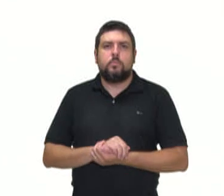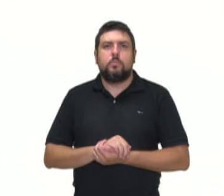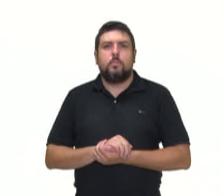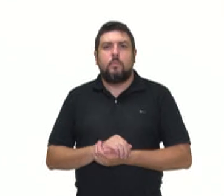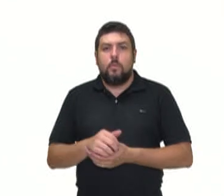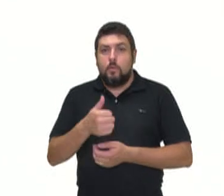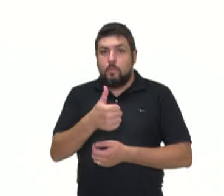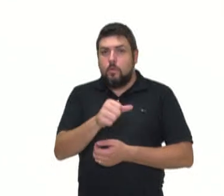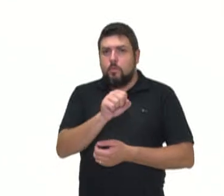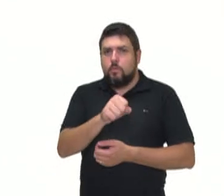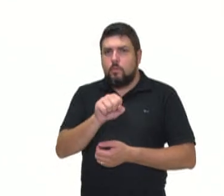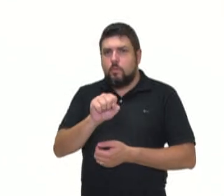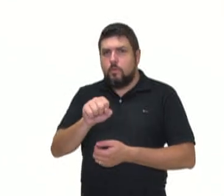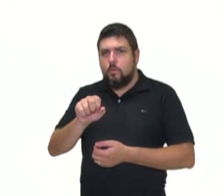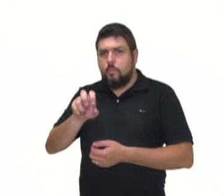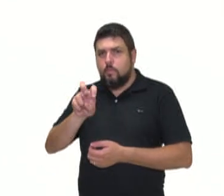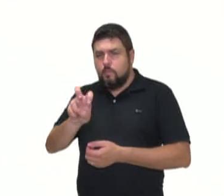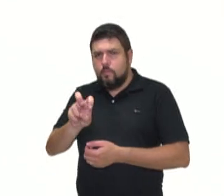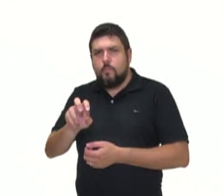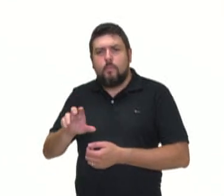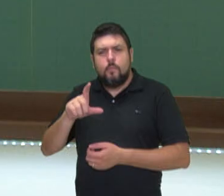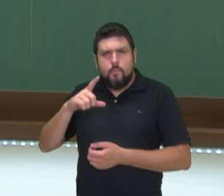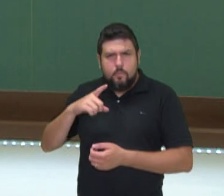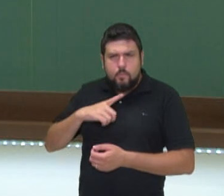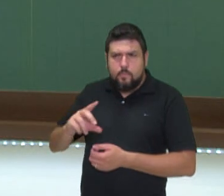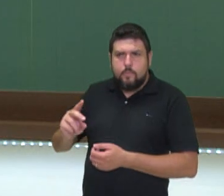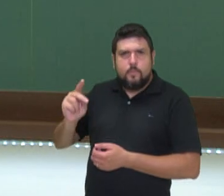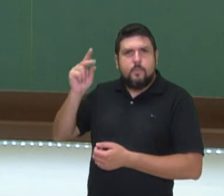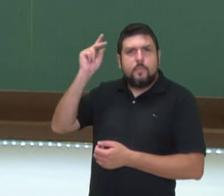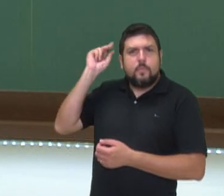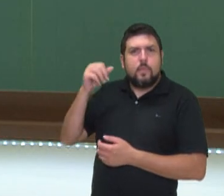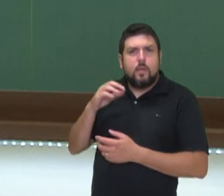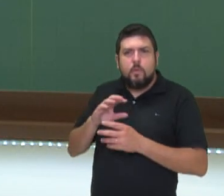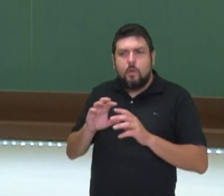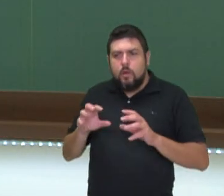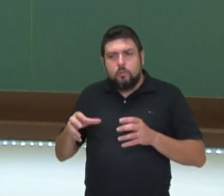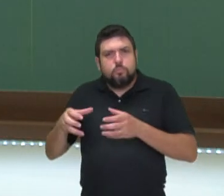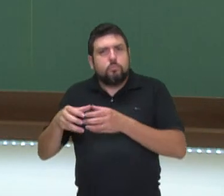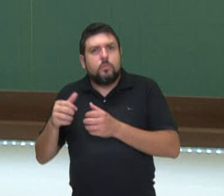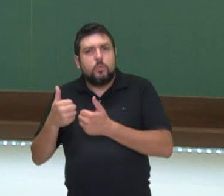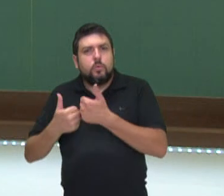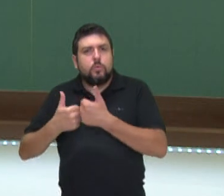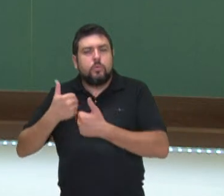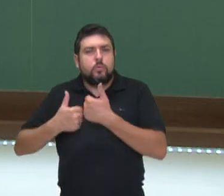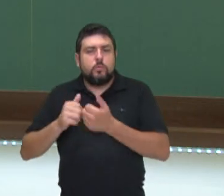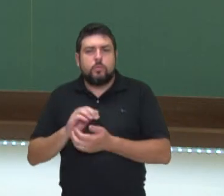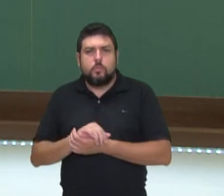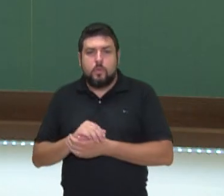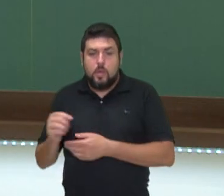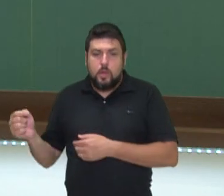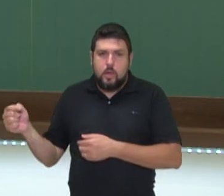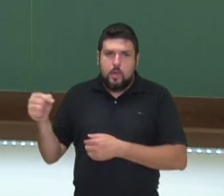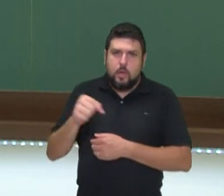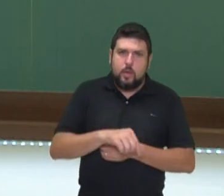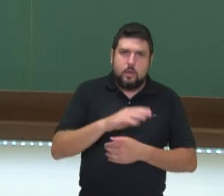aonde eles ganhavam, né? Então tem toda uma história ali que eles, quando chegou no